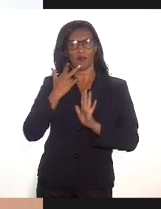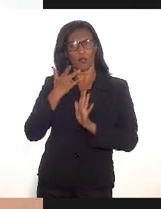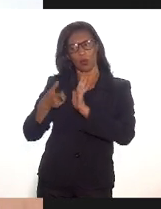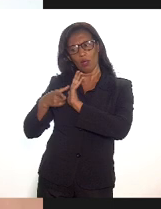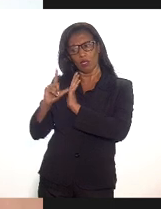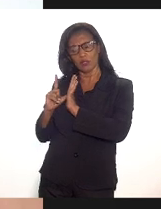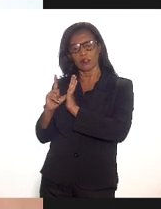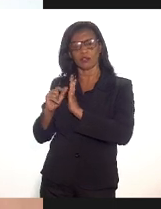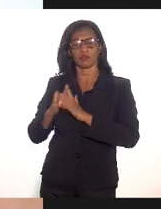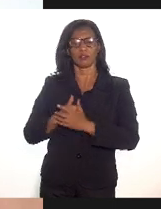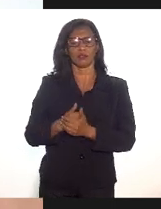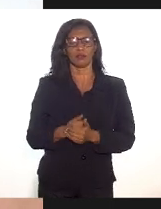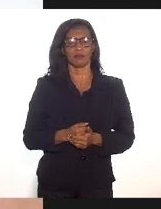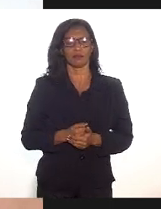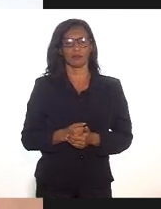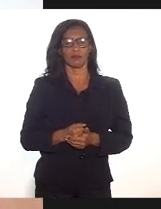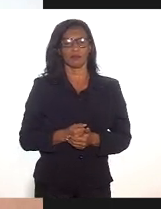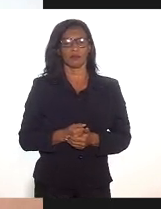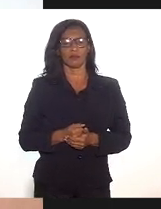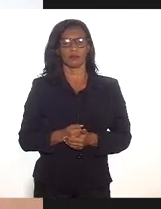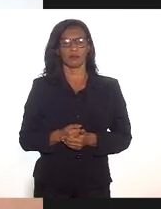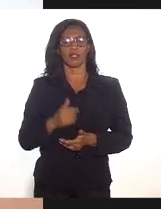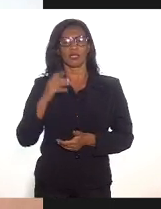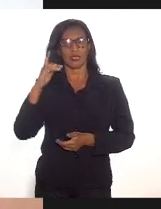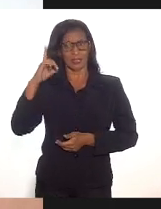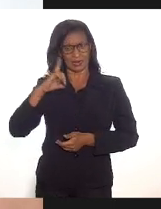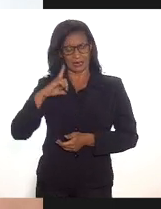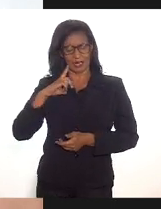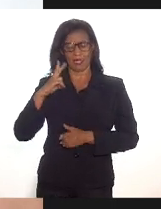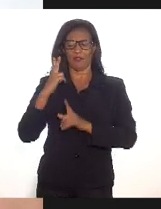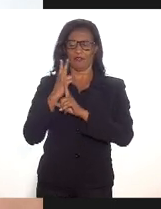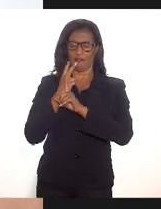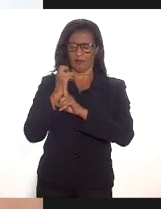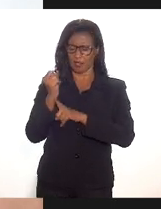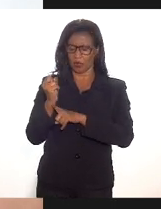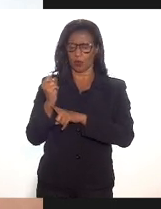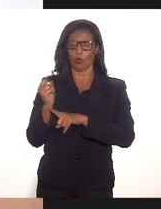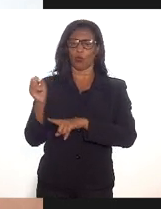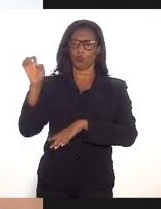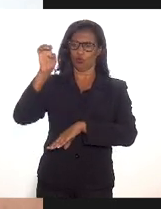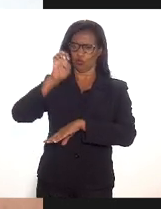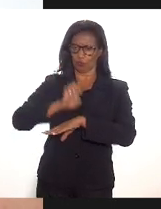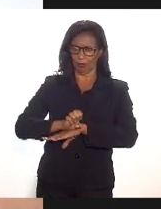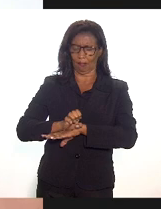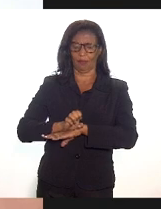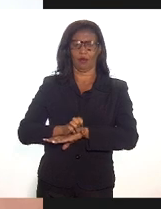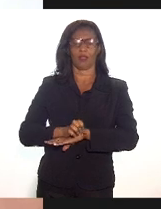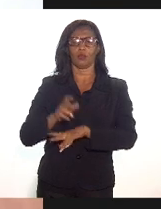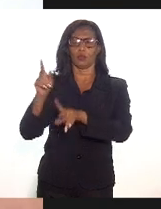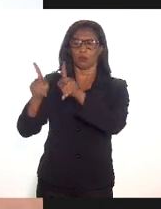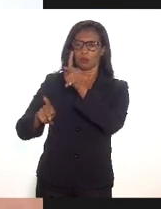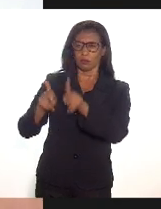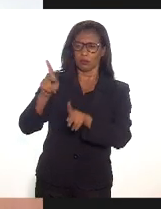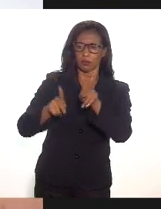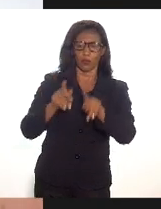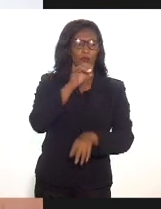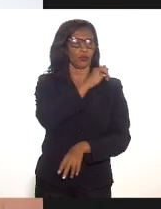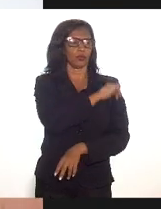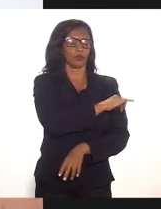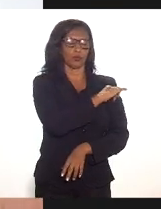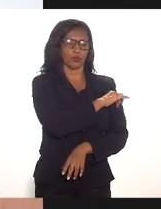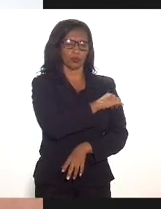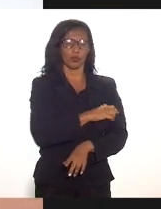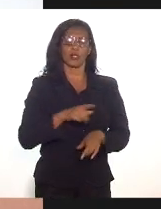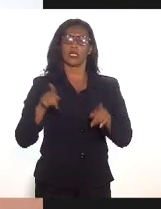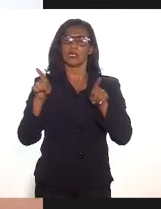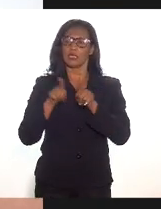fala, houve sim vencedores. O Estado do Rio de Janeiro, o povo do Estado do Rio de Janeiro e os nossos